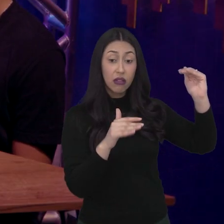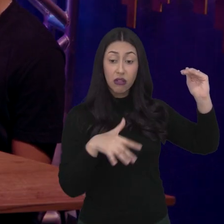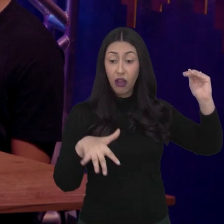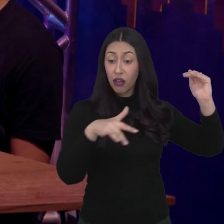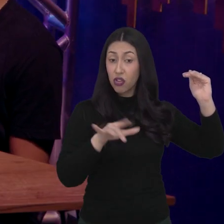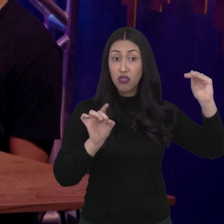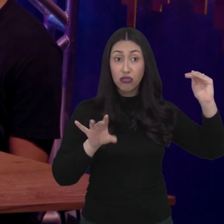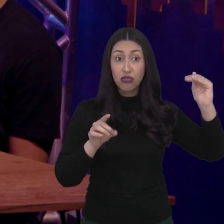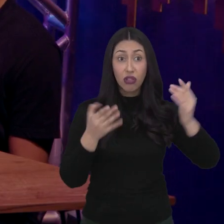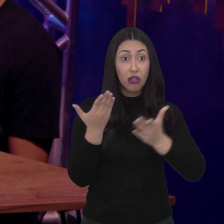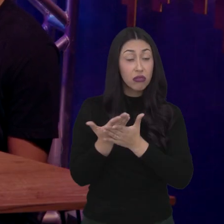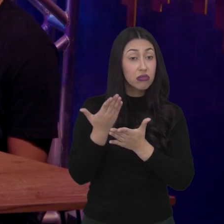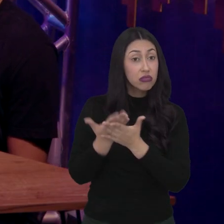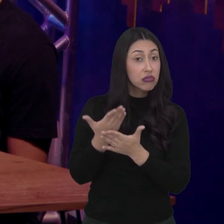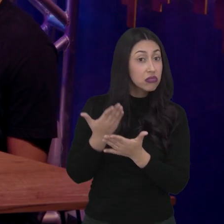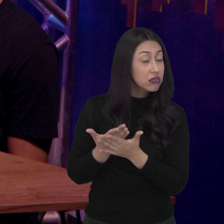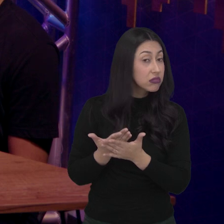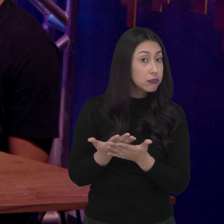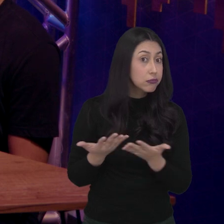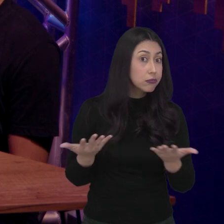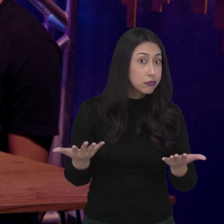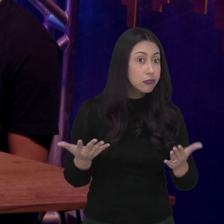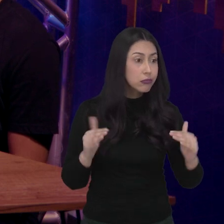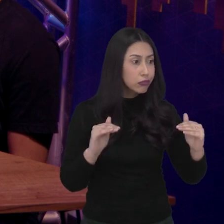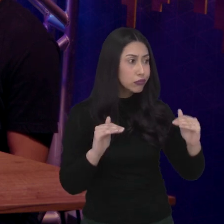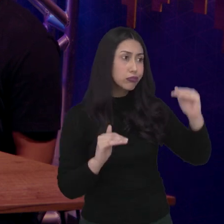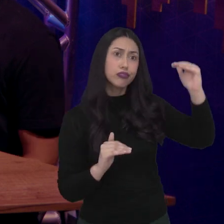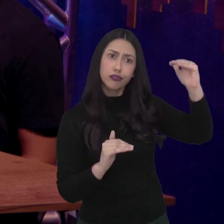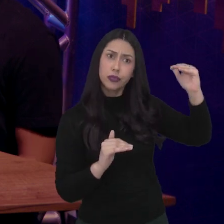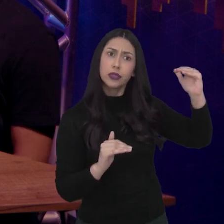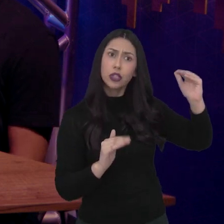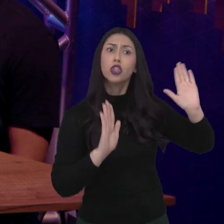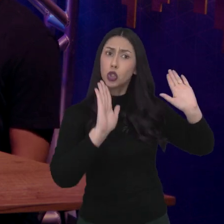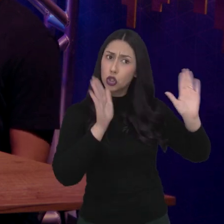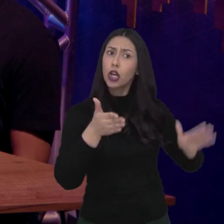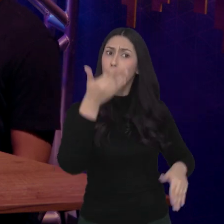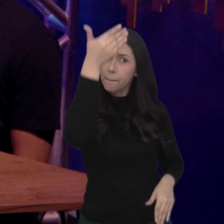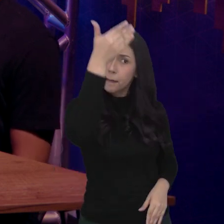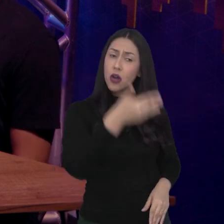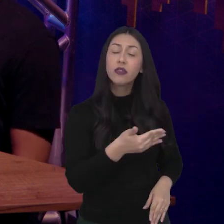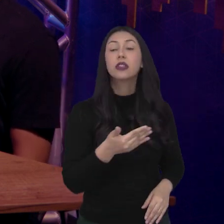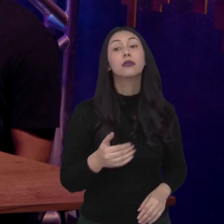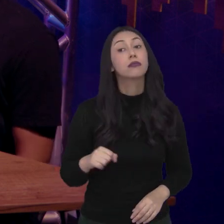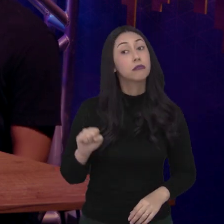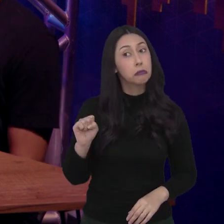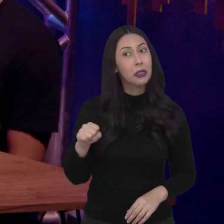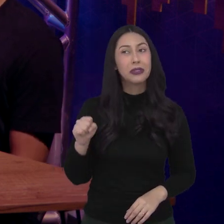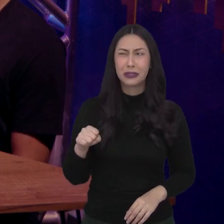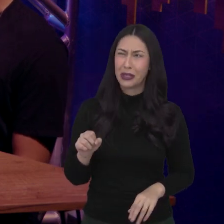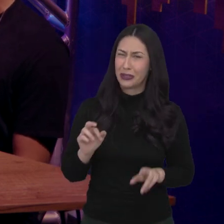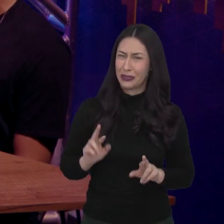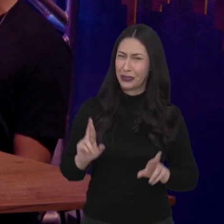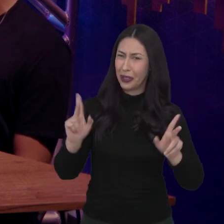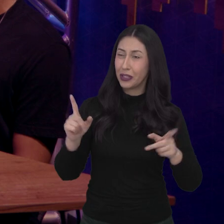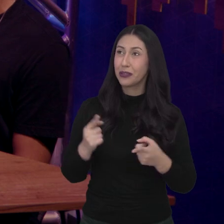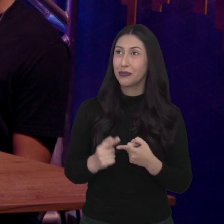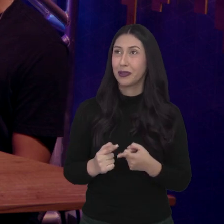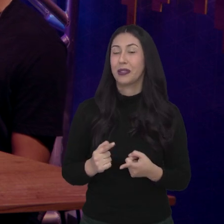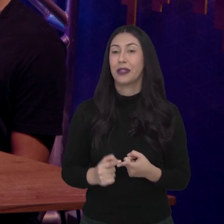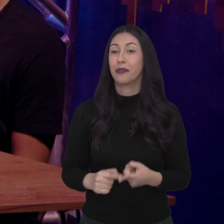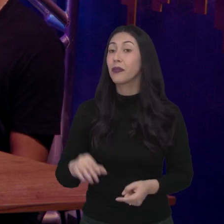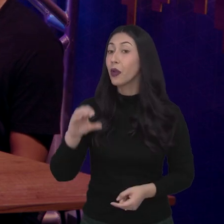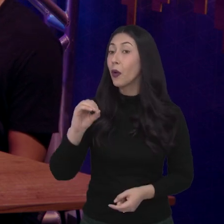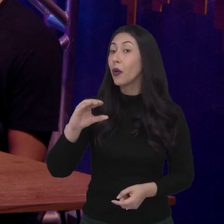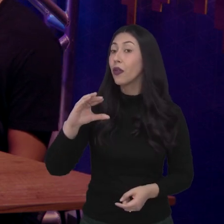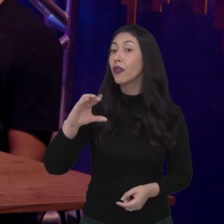ficou estudando. Então isso realmente está ligado e comprovado cientificamente. É muito louco, porque a